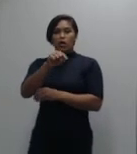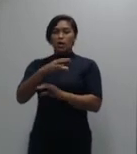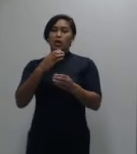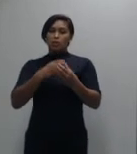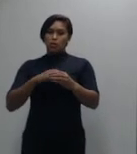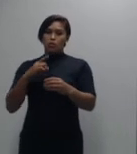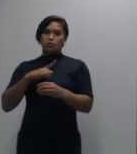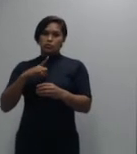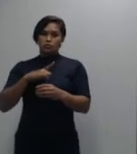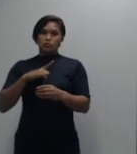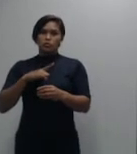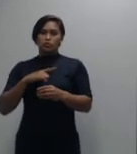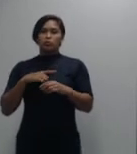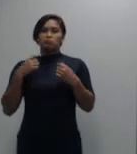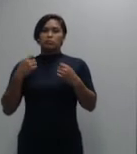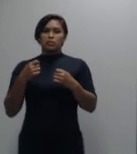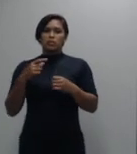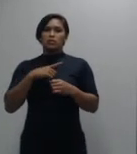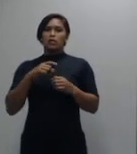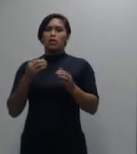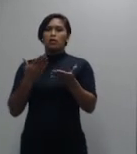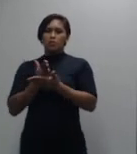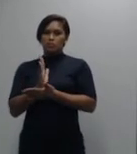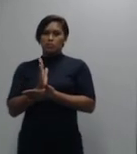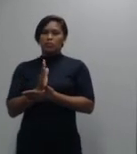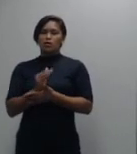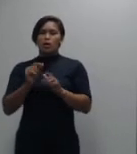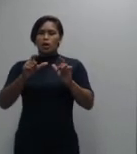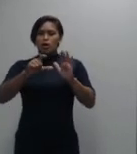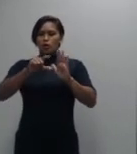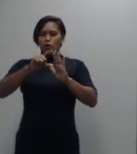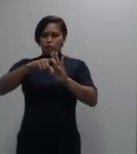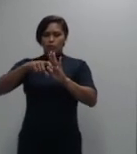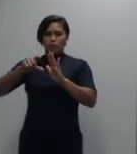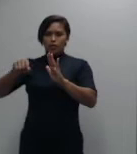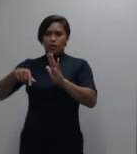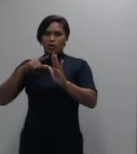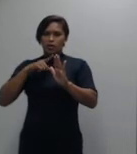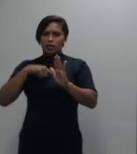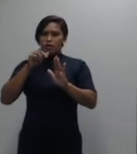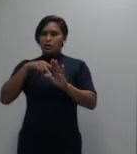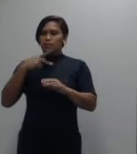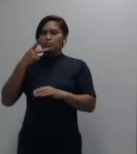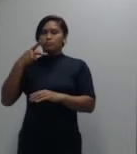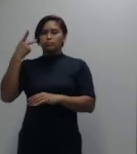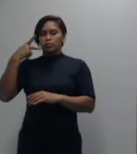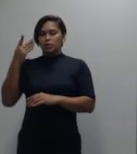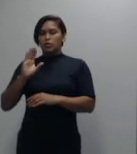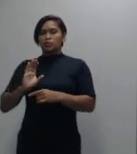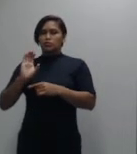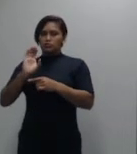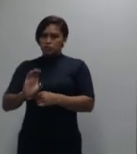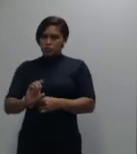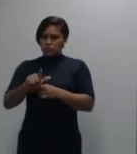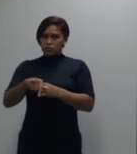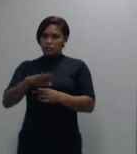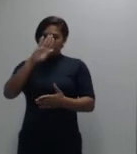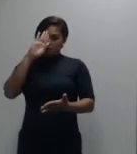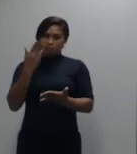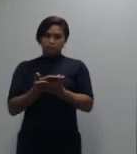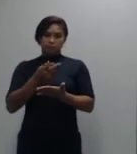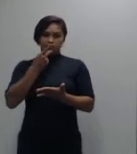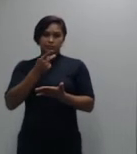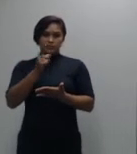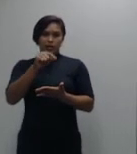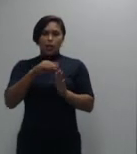tinha há a necessidade de fazer o provimento determinadas várias A procuradoria do estado confessou posteriormente